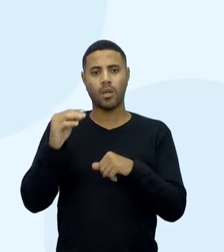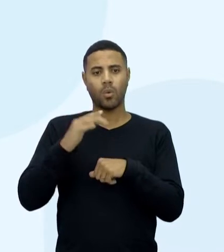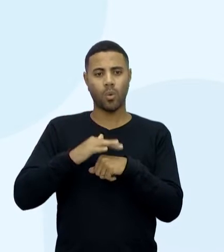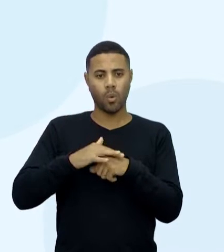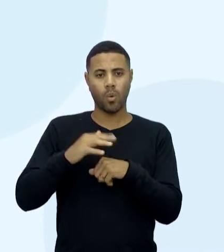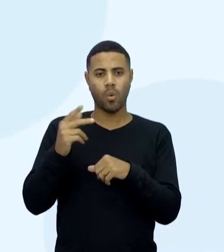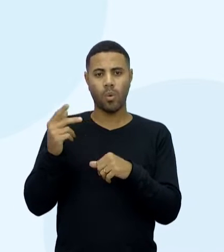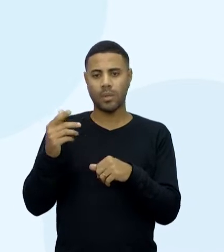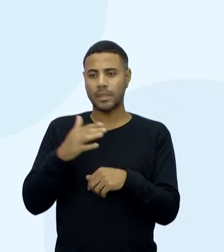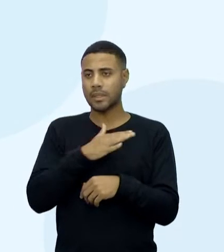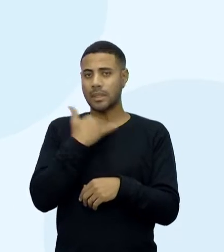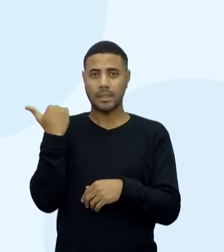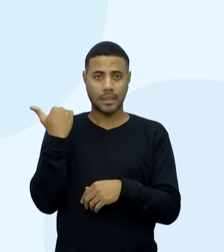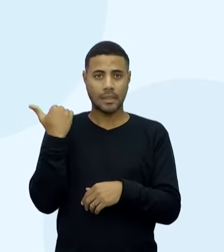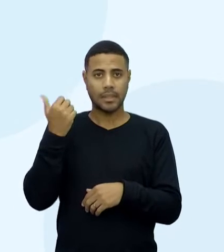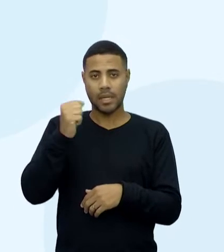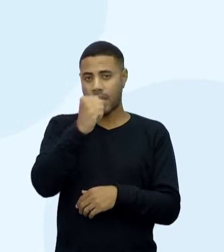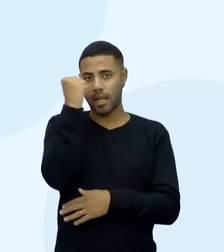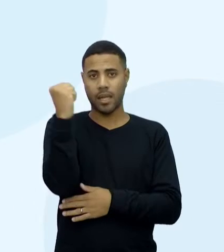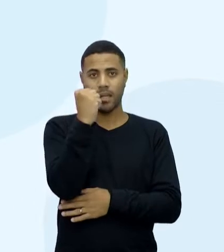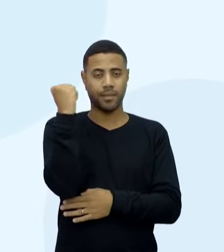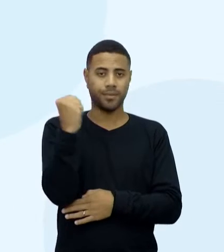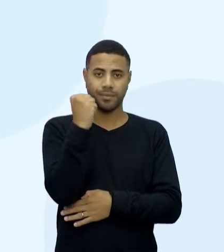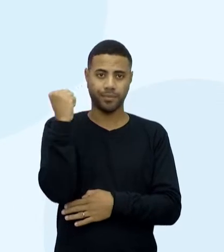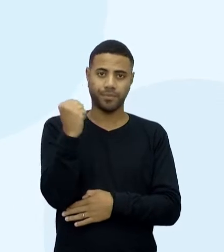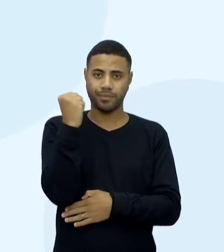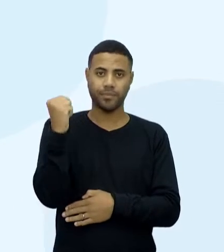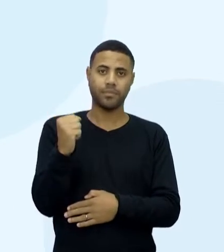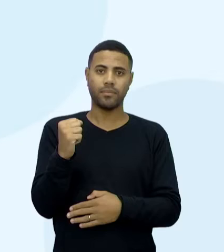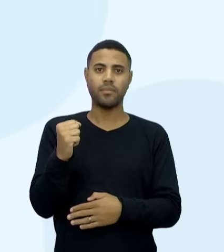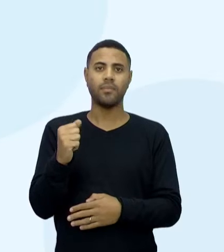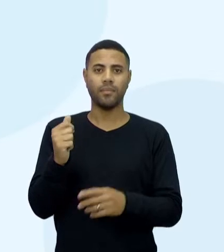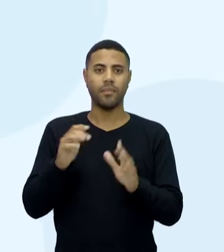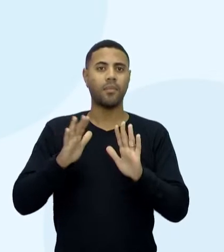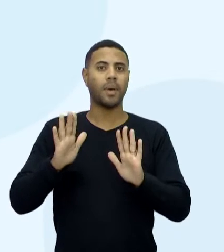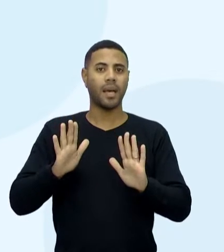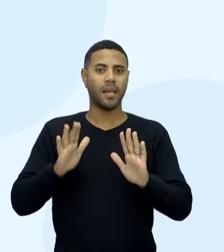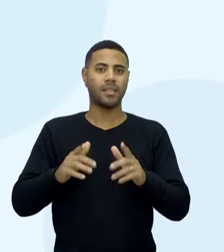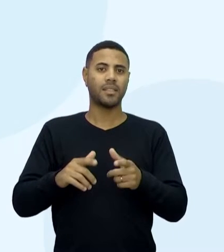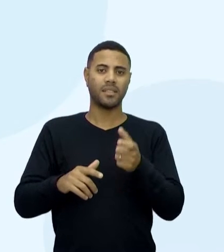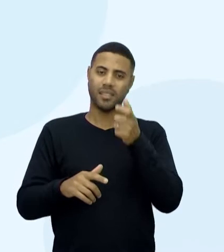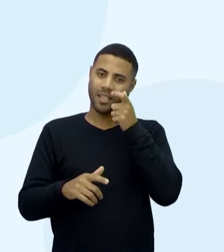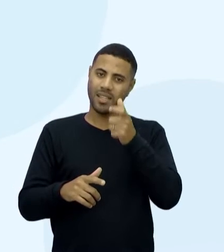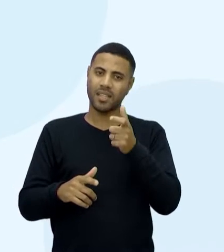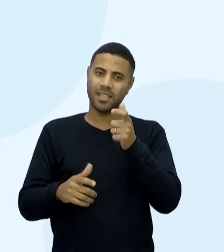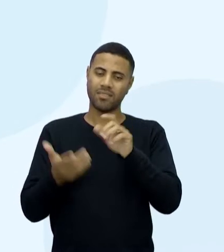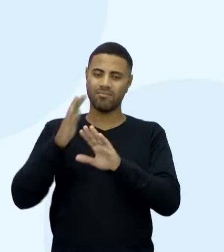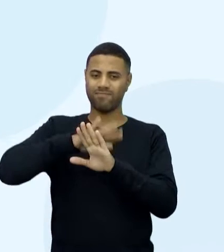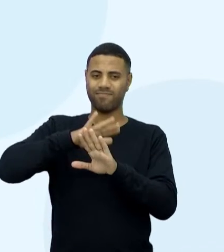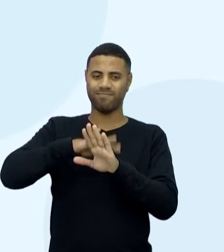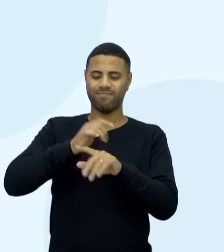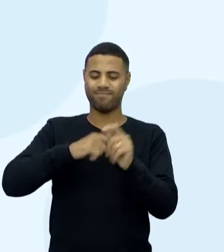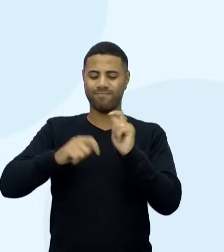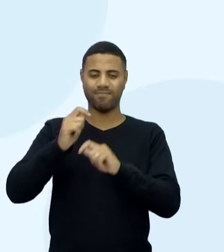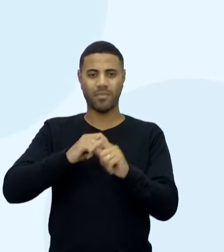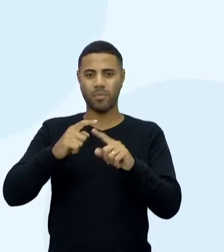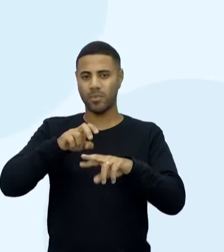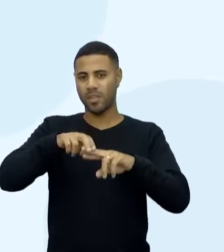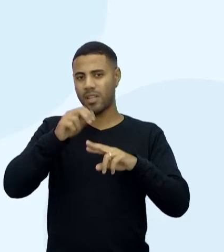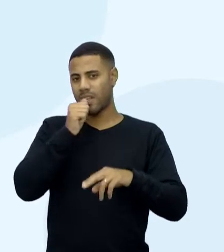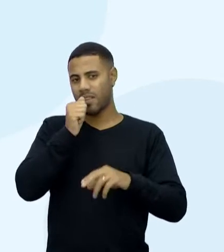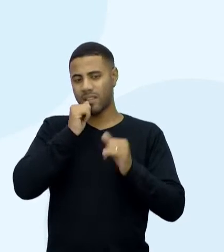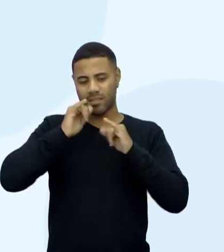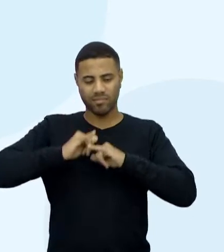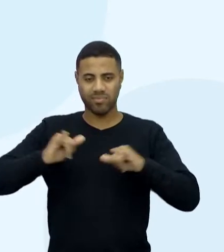fatais mas que supostamente existiriam interesses econômicos por trás da sua não divulgação